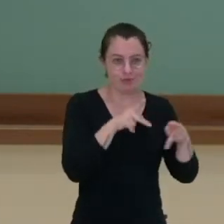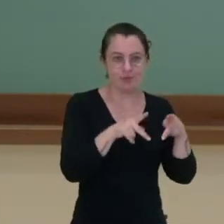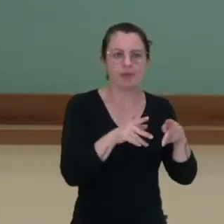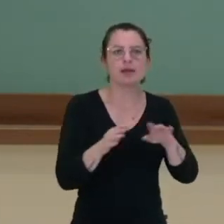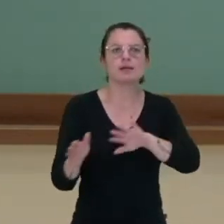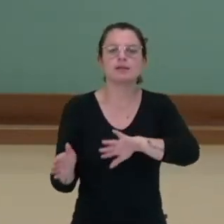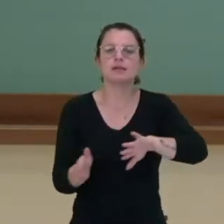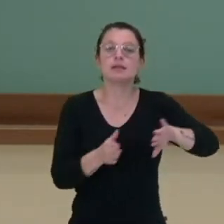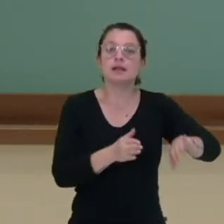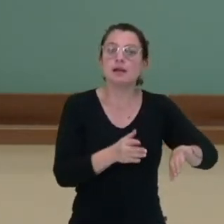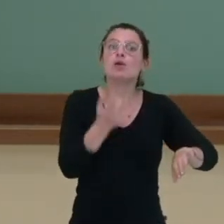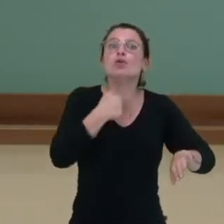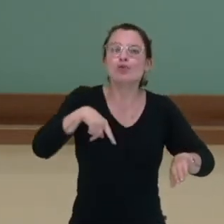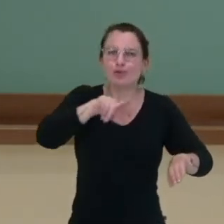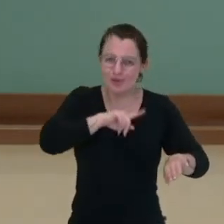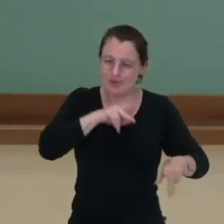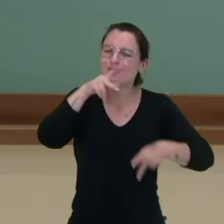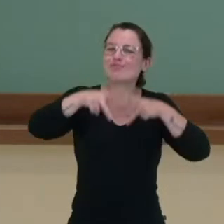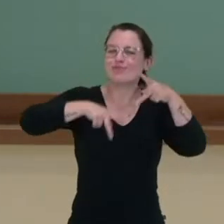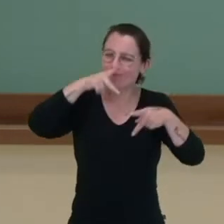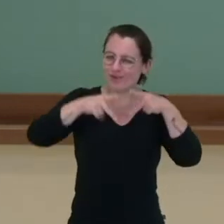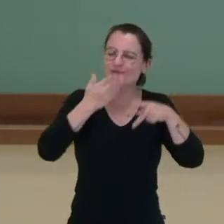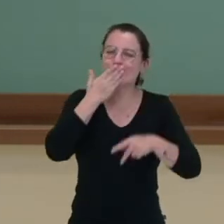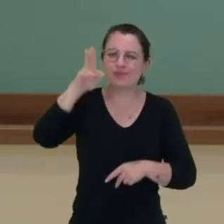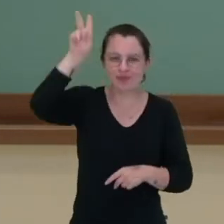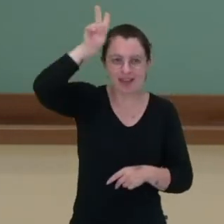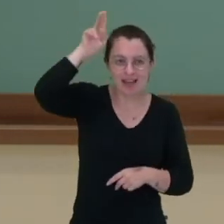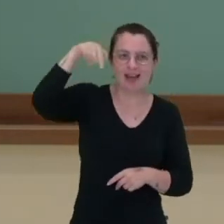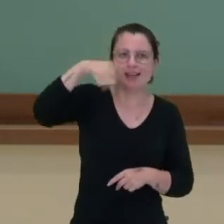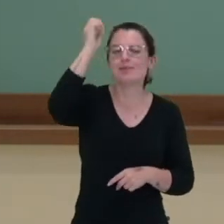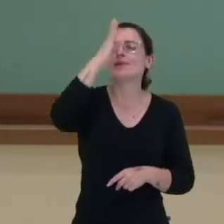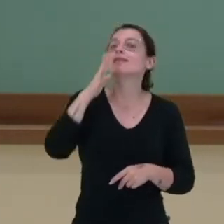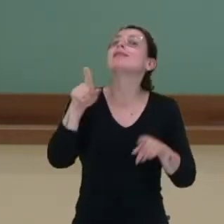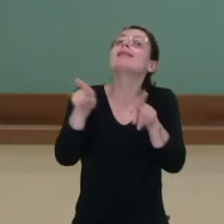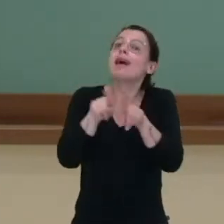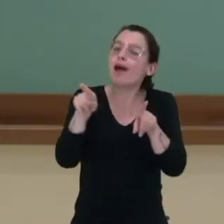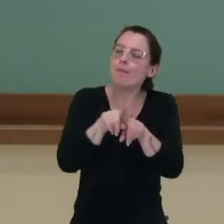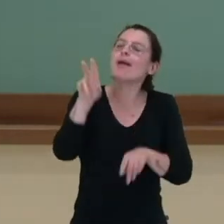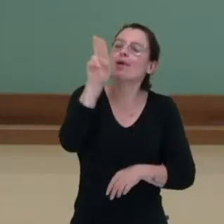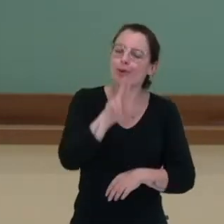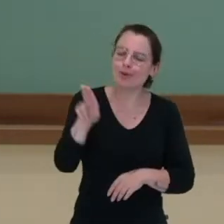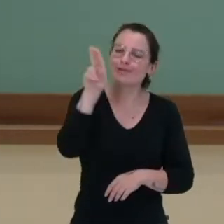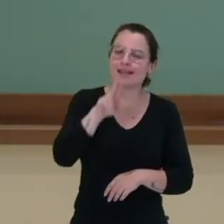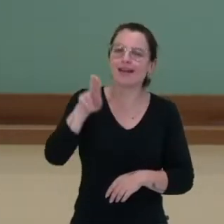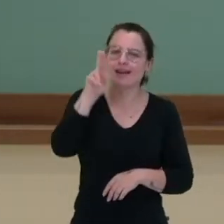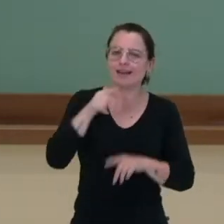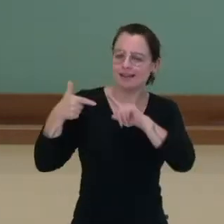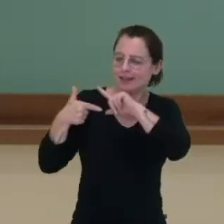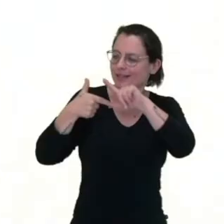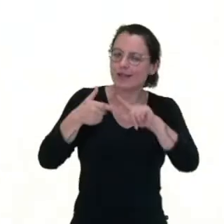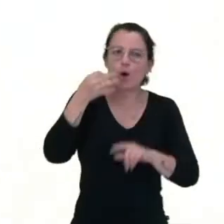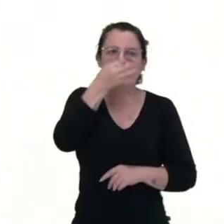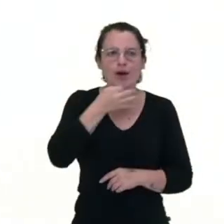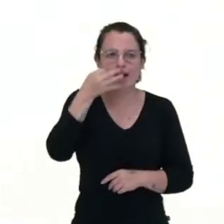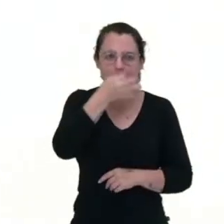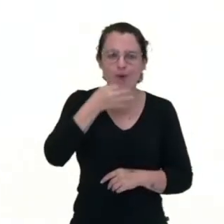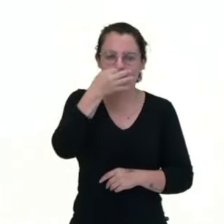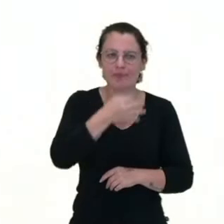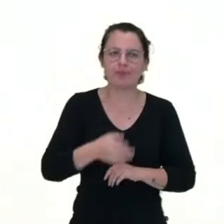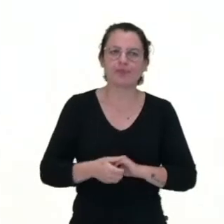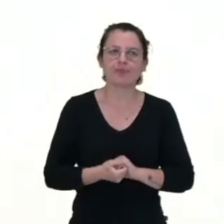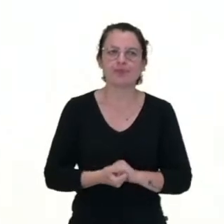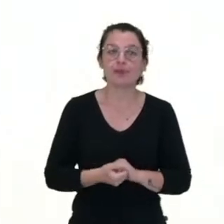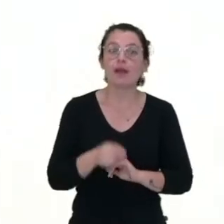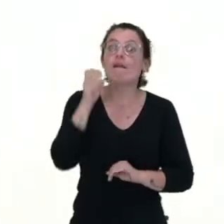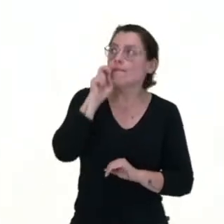indígenas aqui do Brasil, alguns dos povos indígenas também faziam a tradição oral. Aqui na imagem a gente tem a figura de